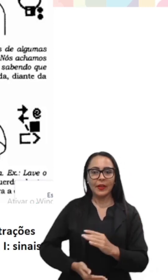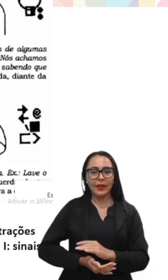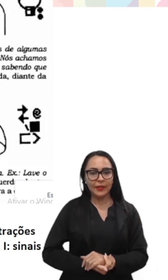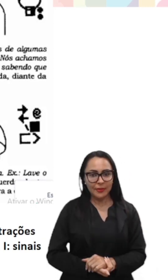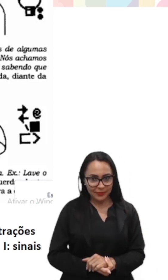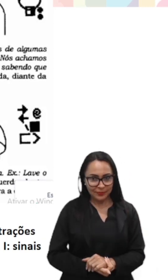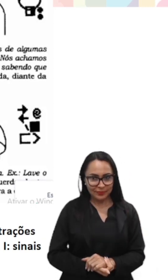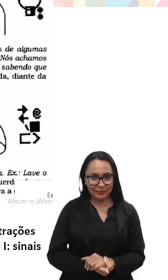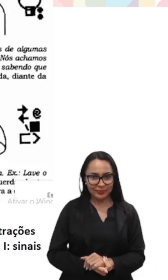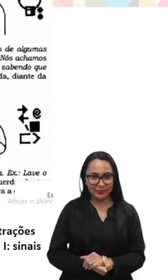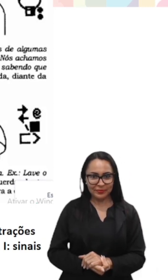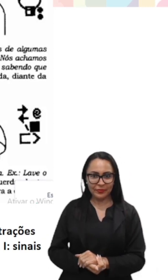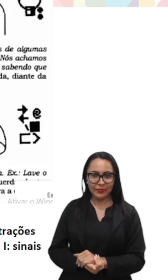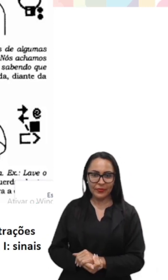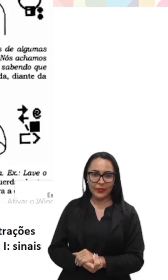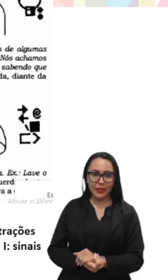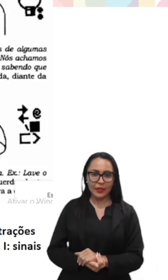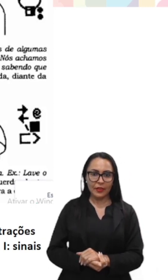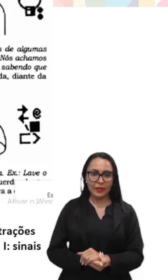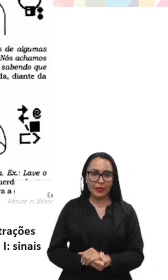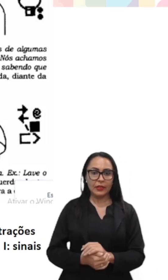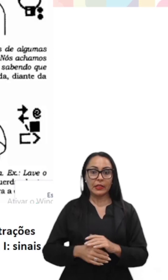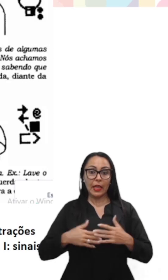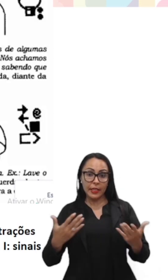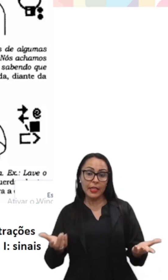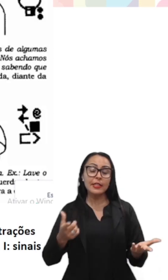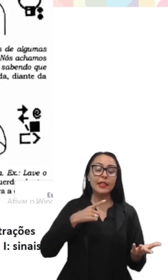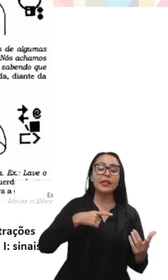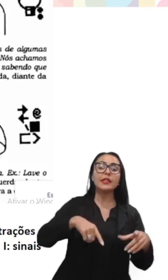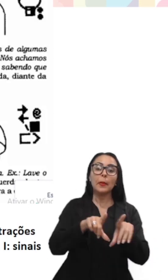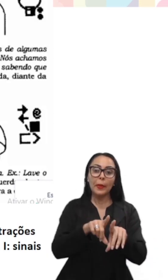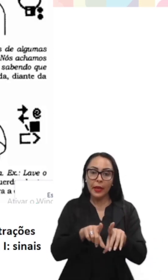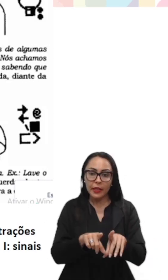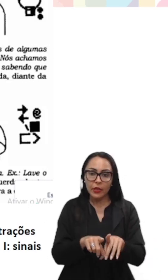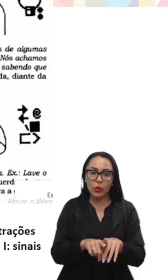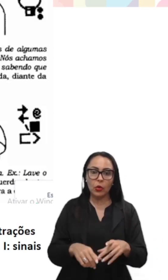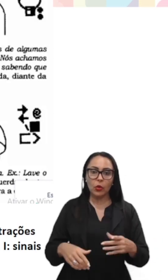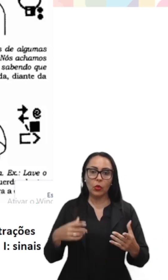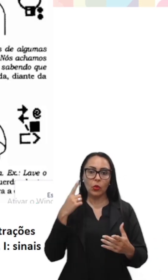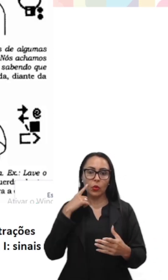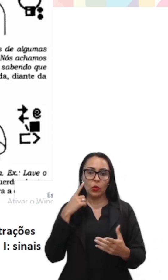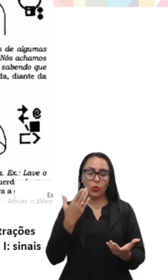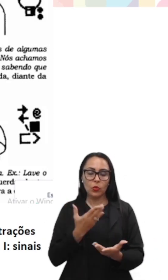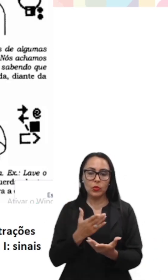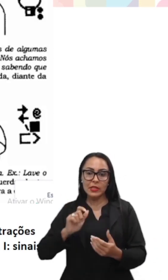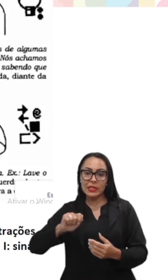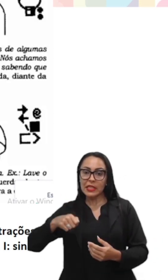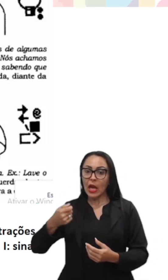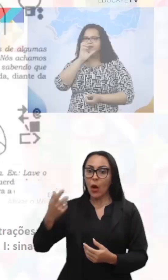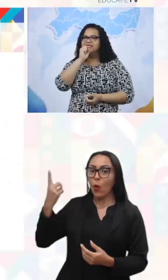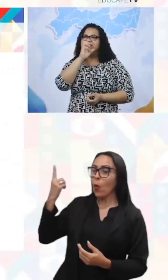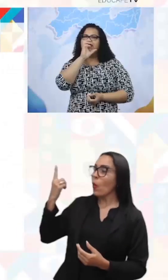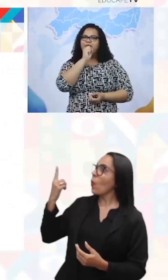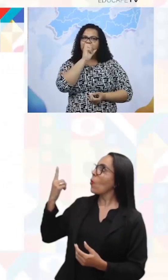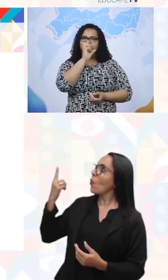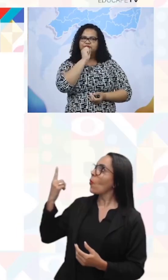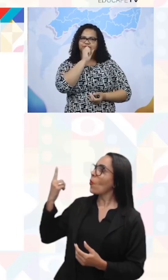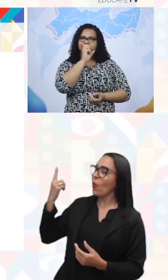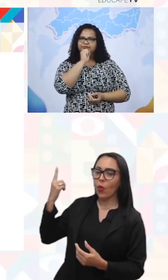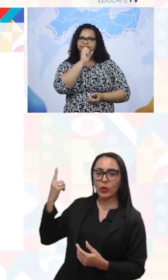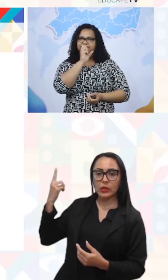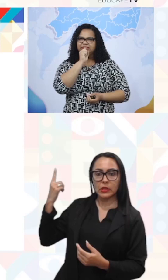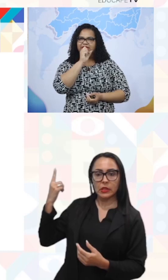Tá vendo? Aí tem também o sinal da palavra